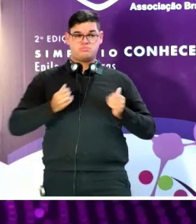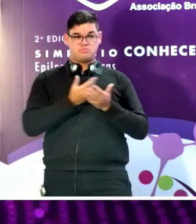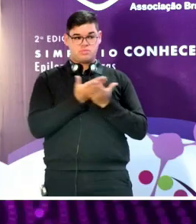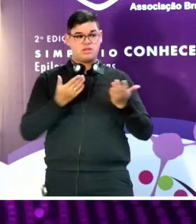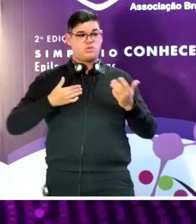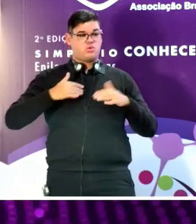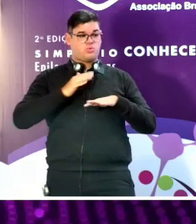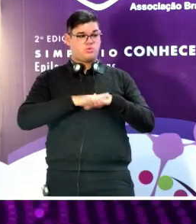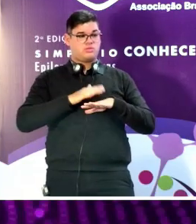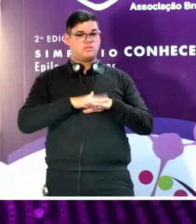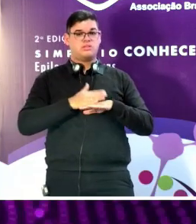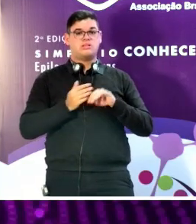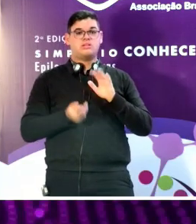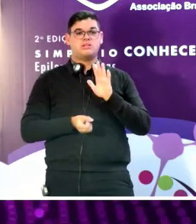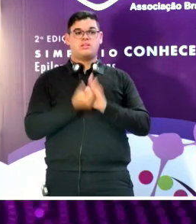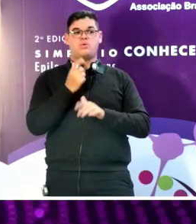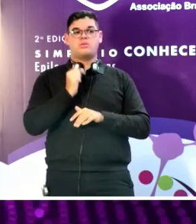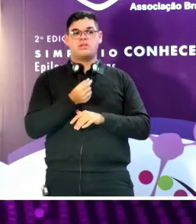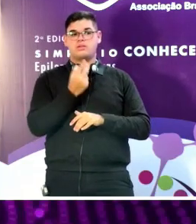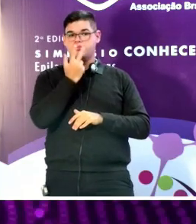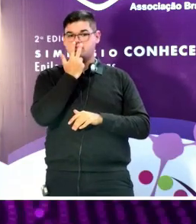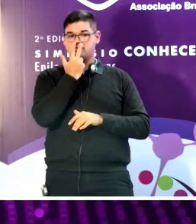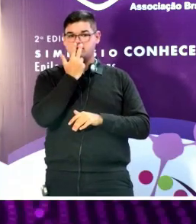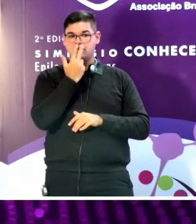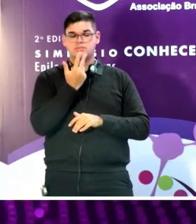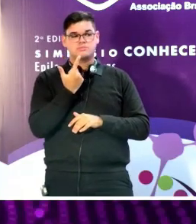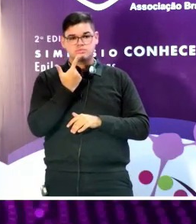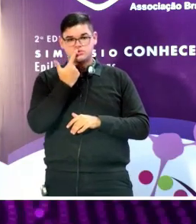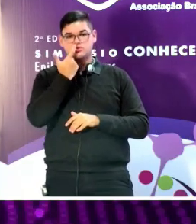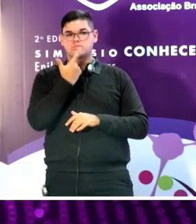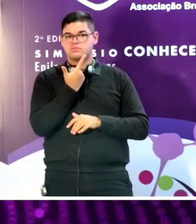spray intranasal com a nanotecnologia para os